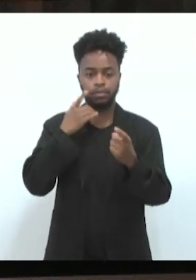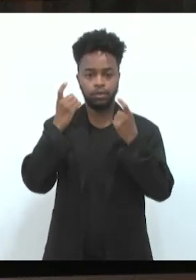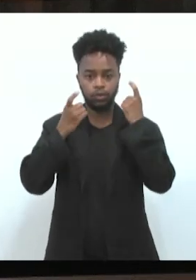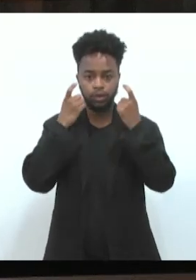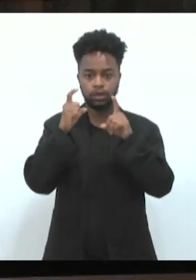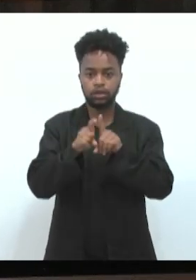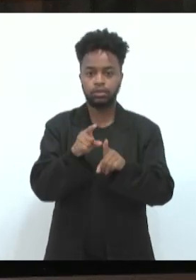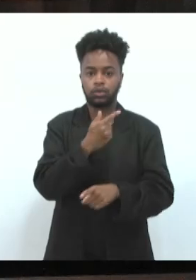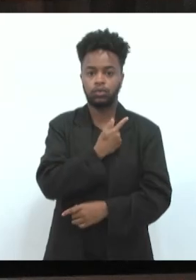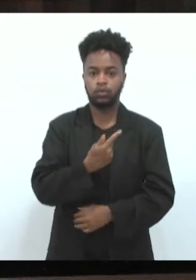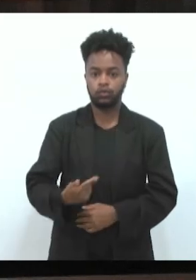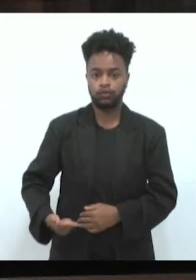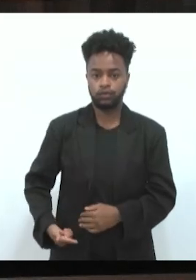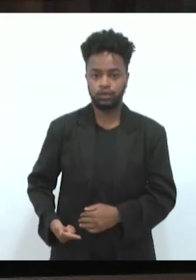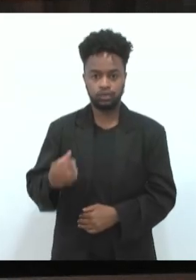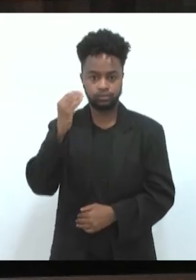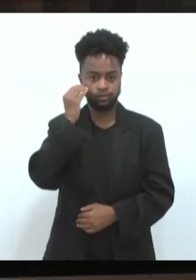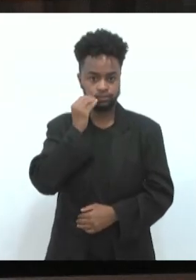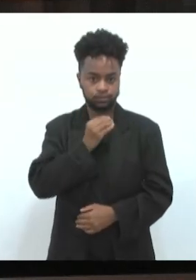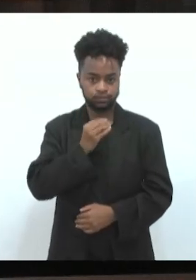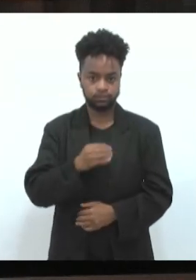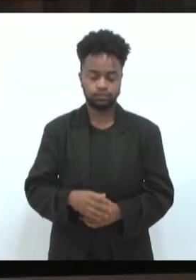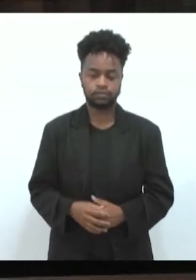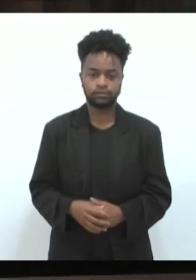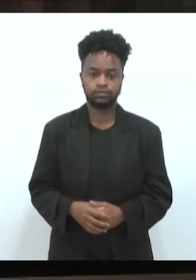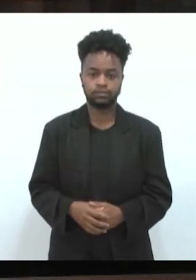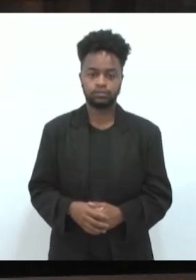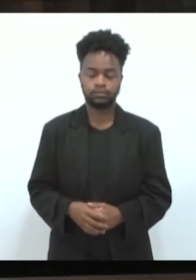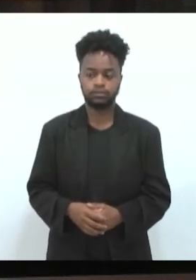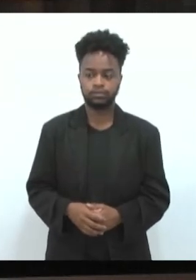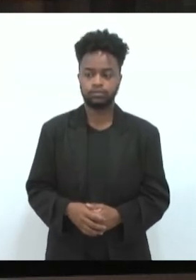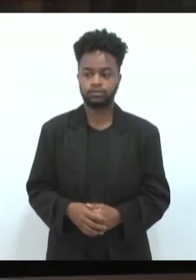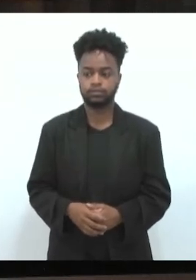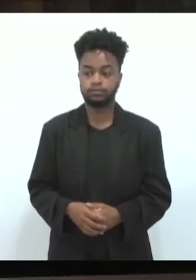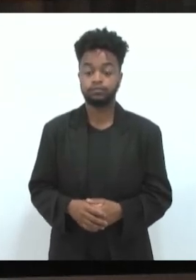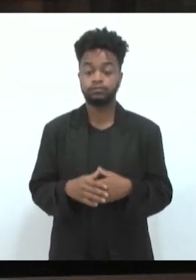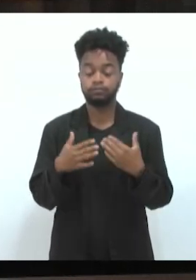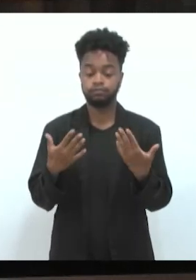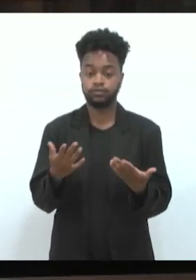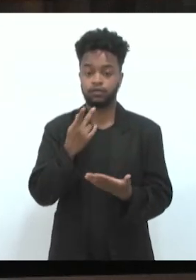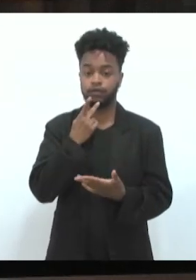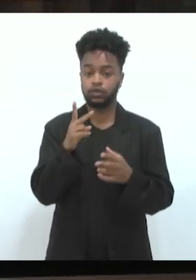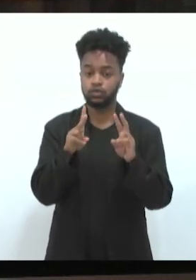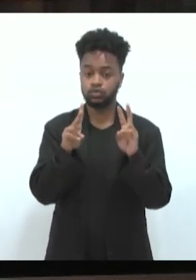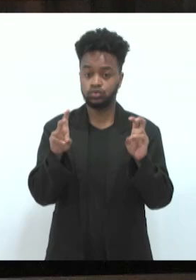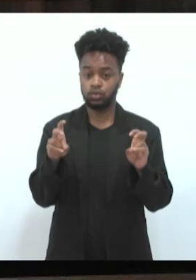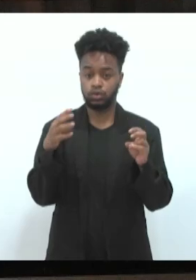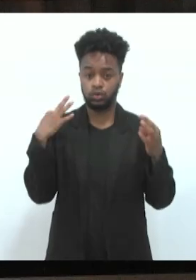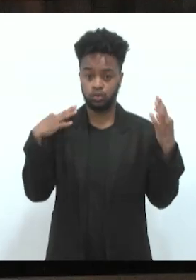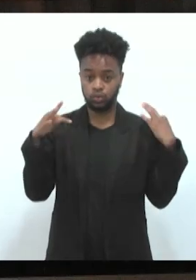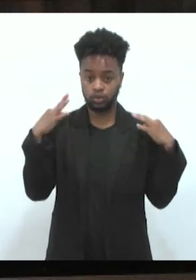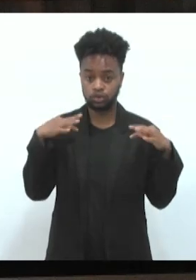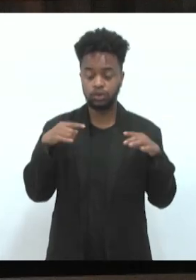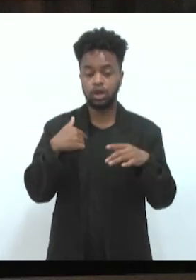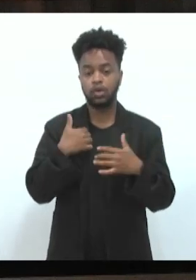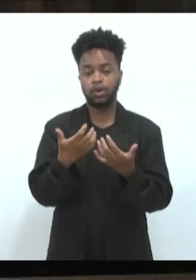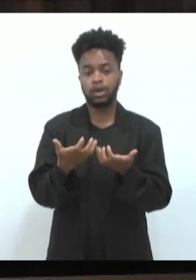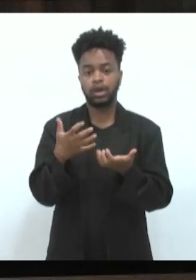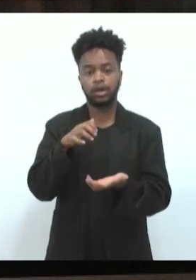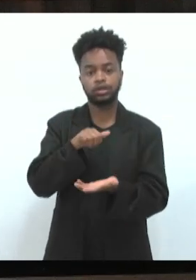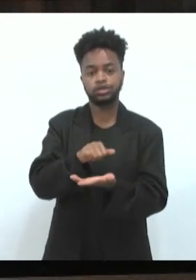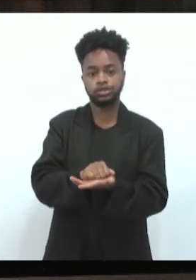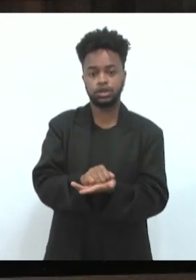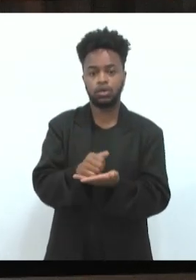e ao governador Cláudio Castro. E falando aqui de turismo, eu também gostaria de estar registrando